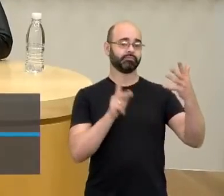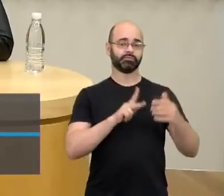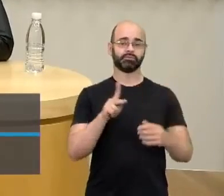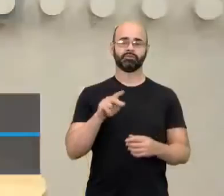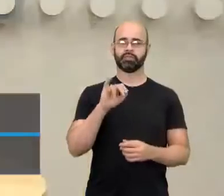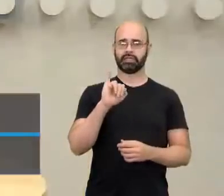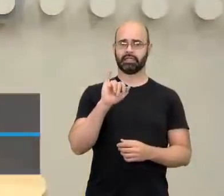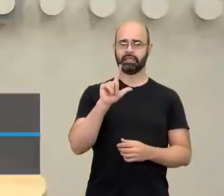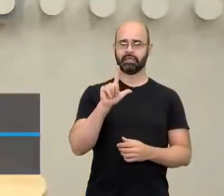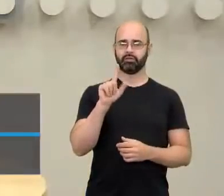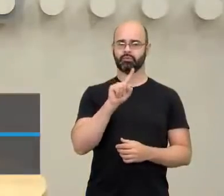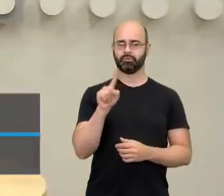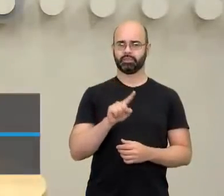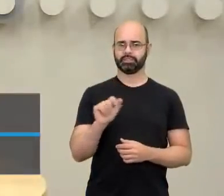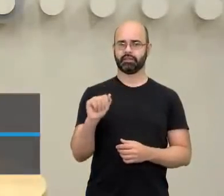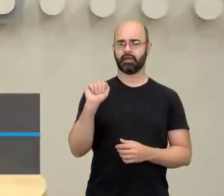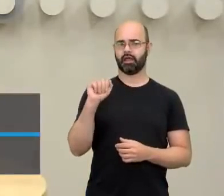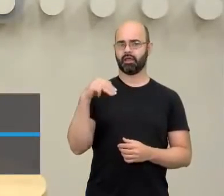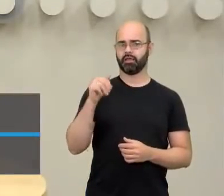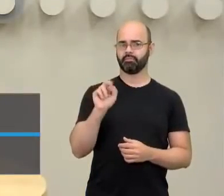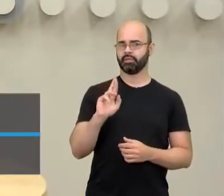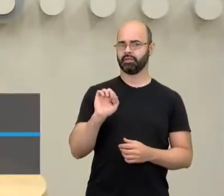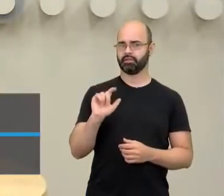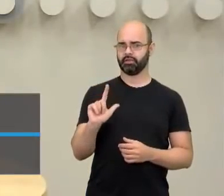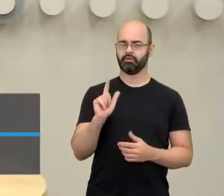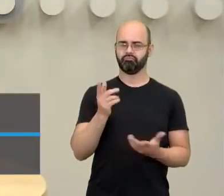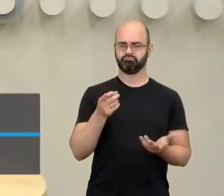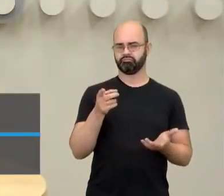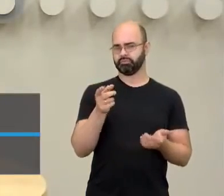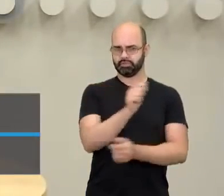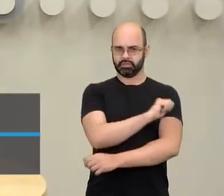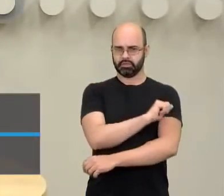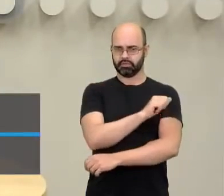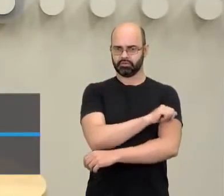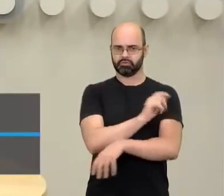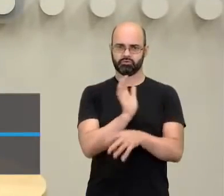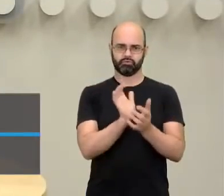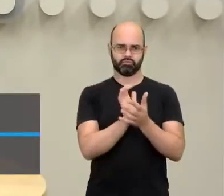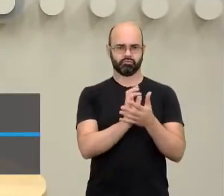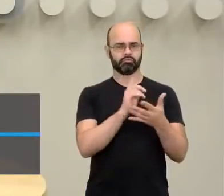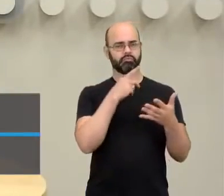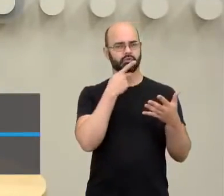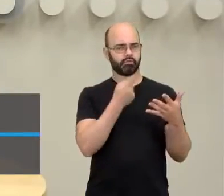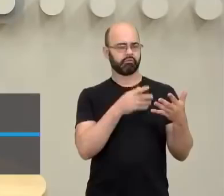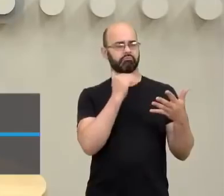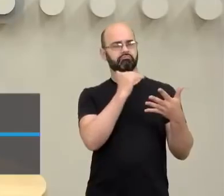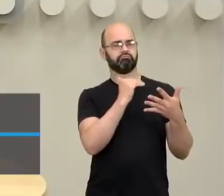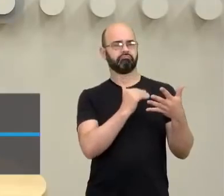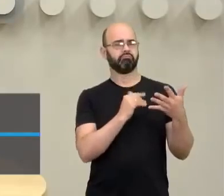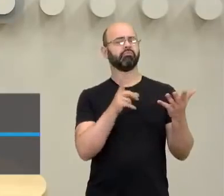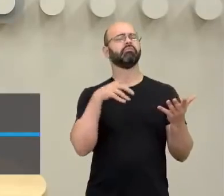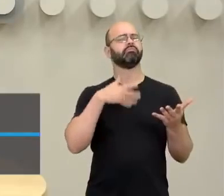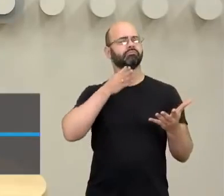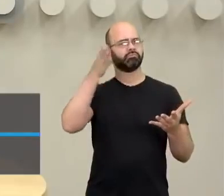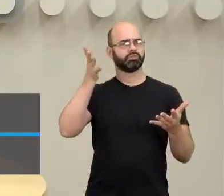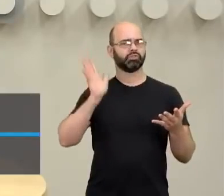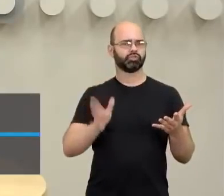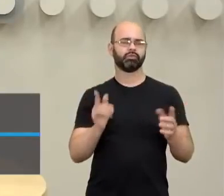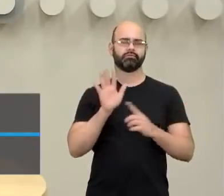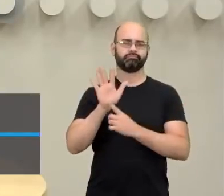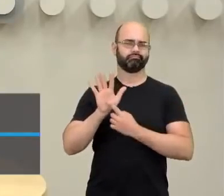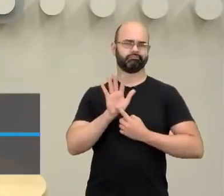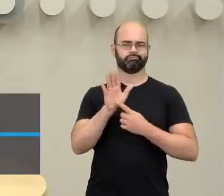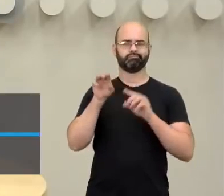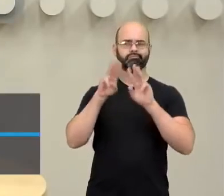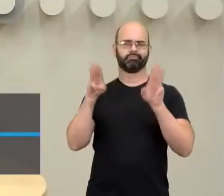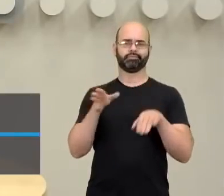Ilza Amaral, ela cita aqui, os alunos dela citaram que várias vezes eles estiveram em espaços expositivos